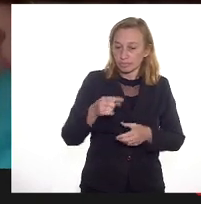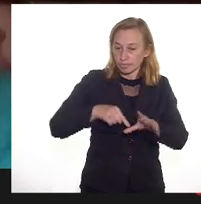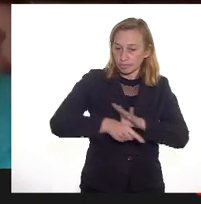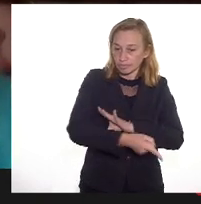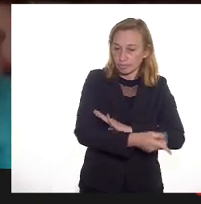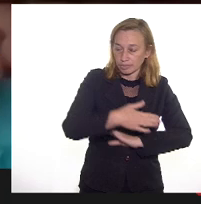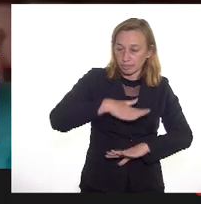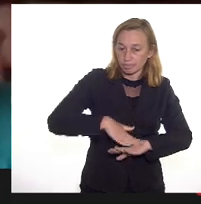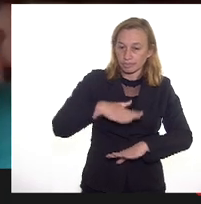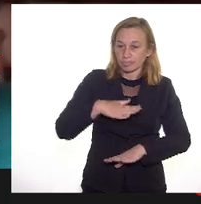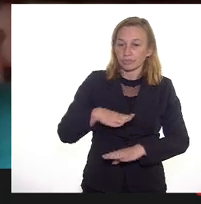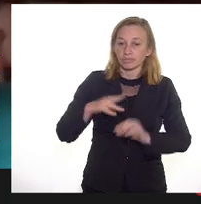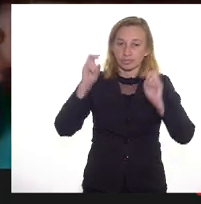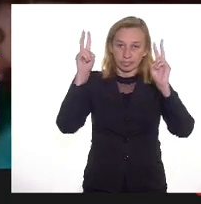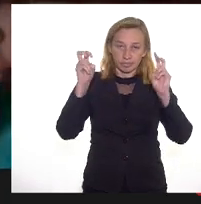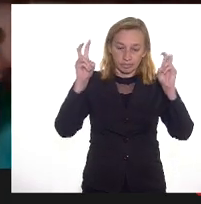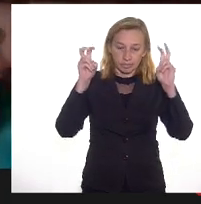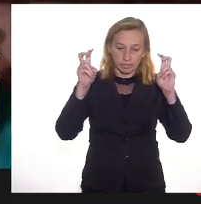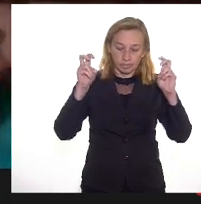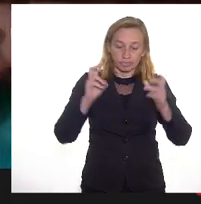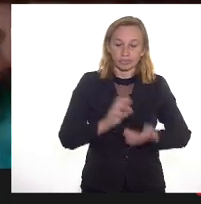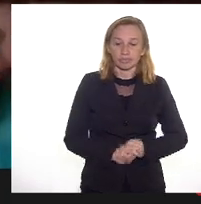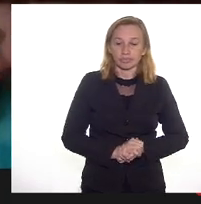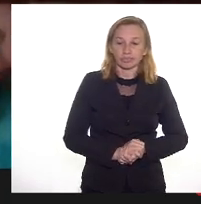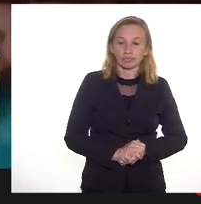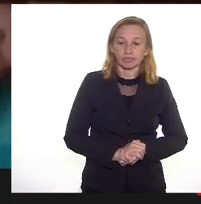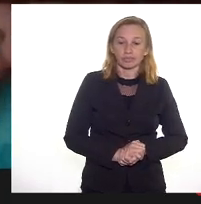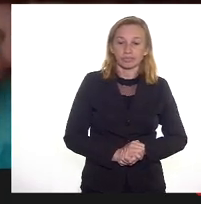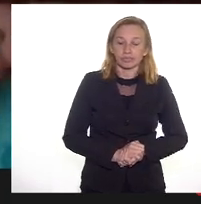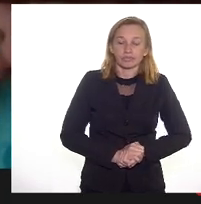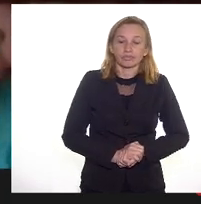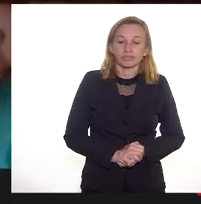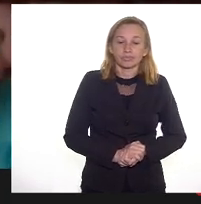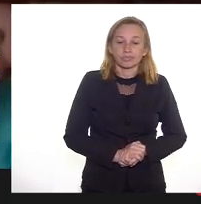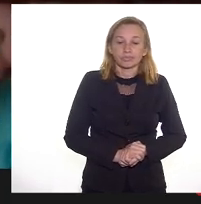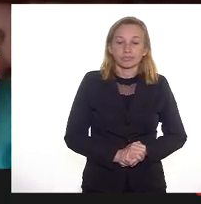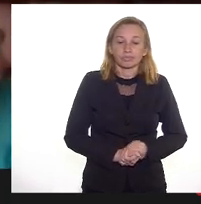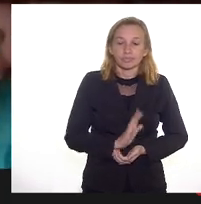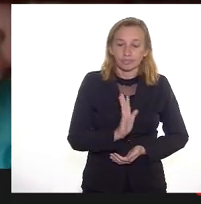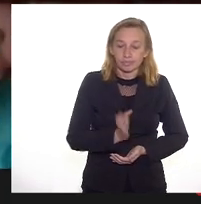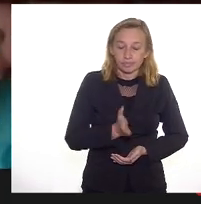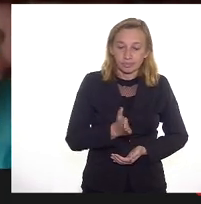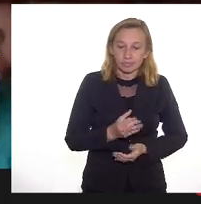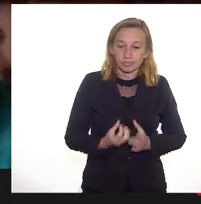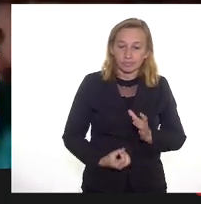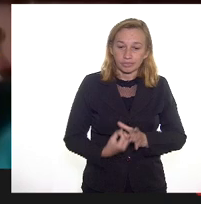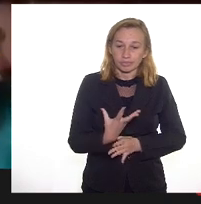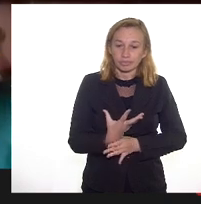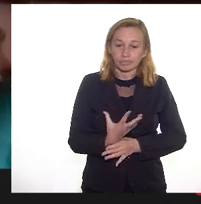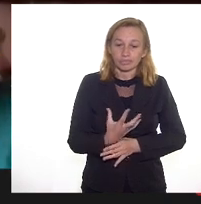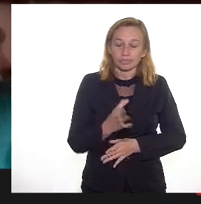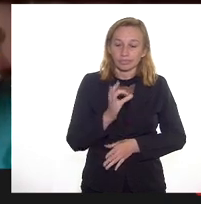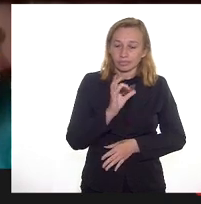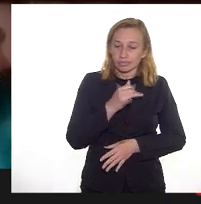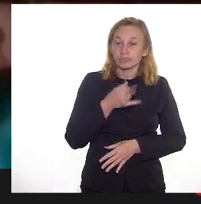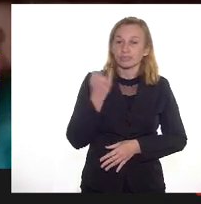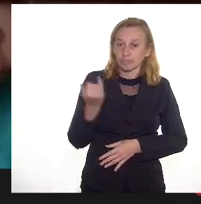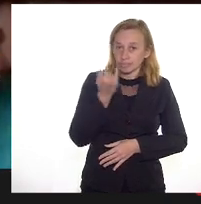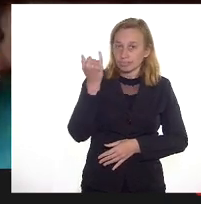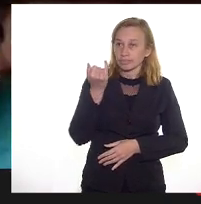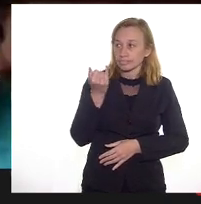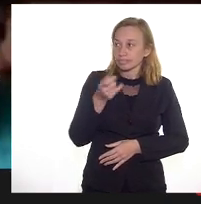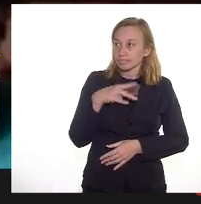aprofundado pelas figuras que estarão aqui é já a instauração, por exemplo, e acho